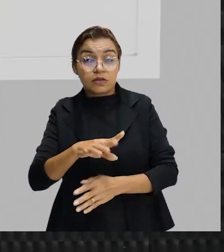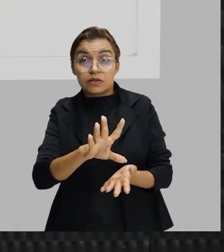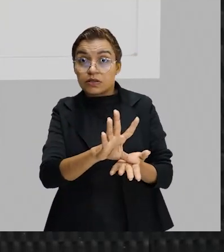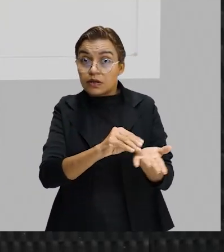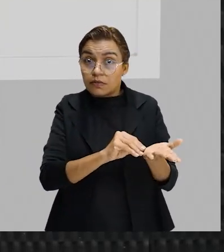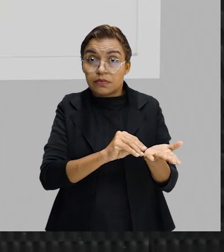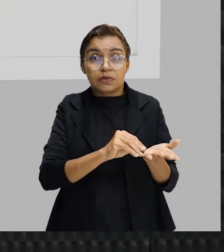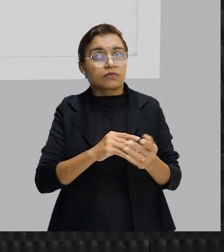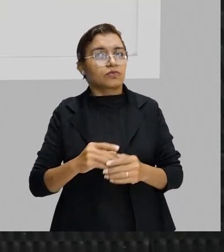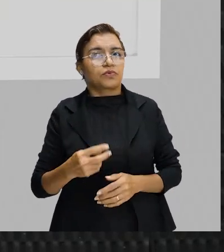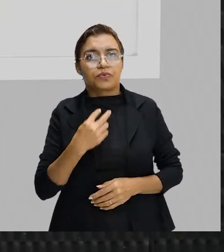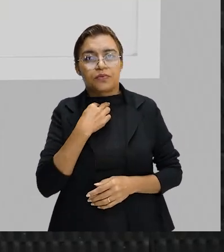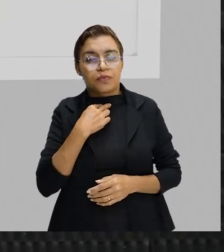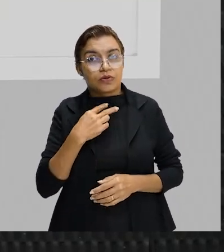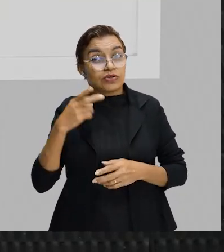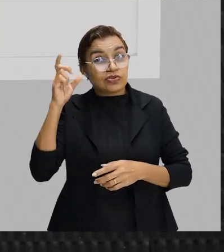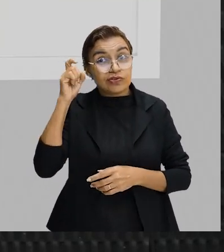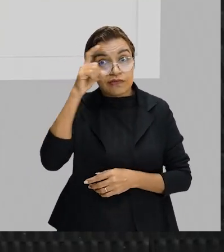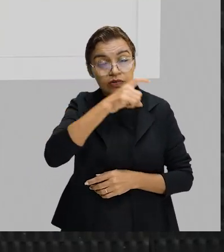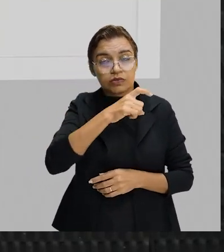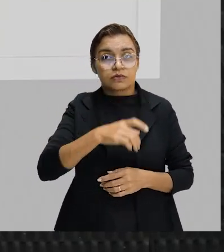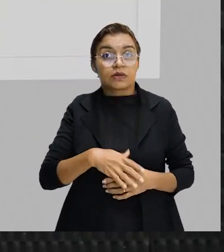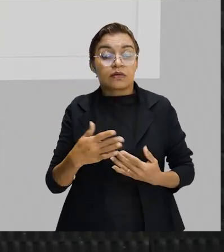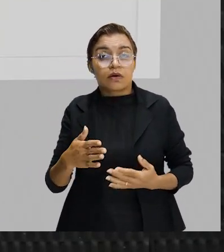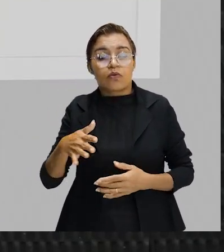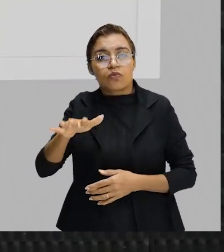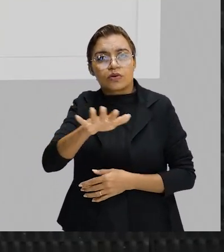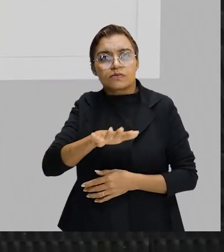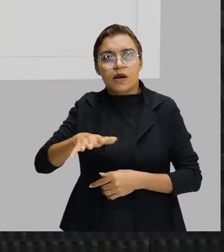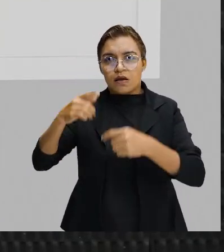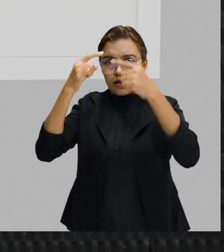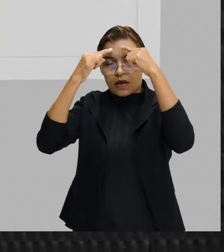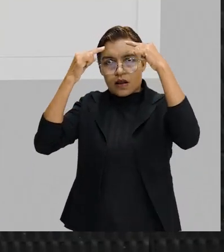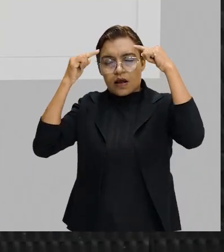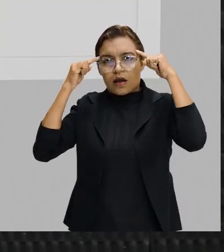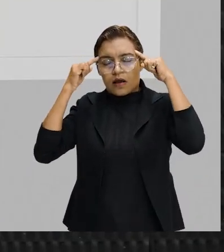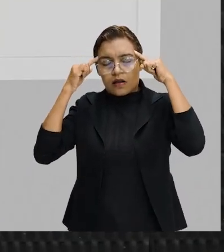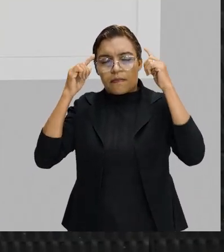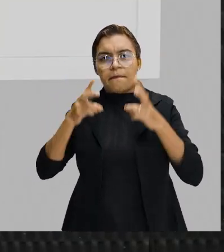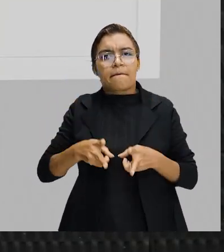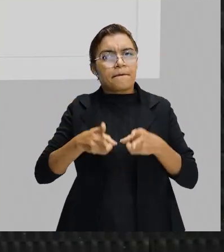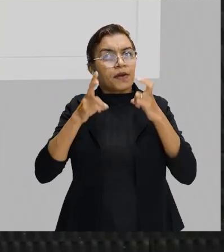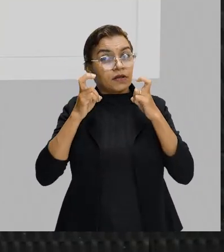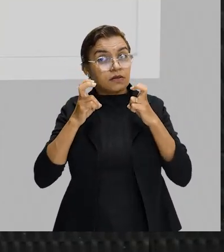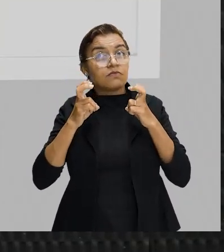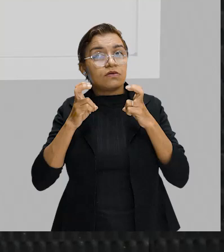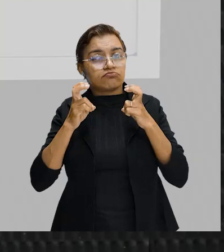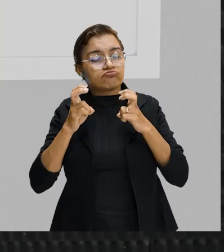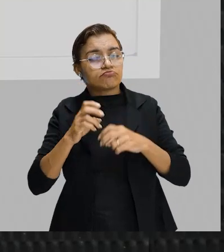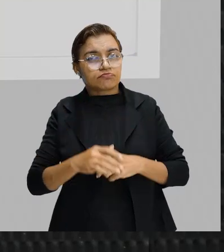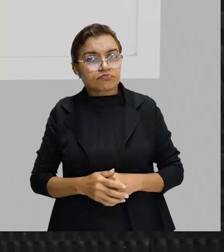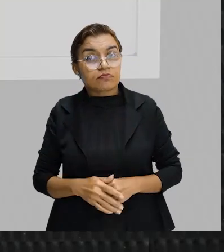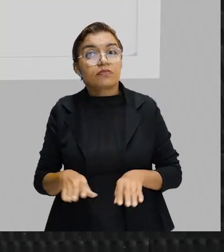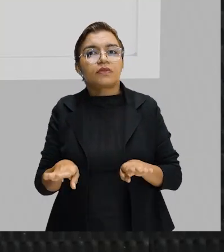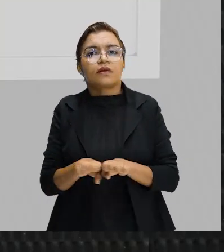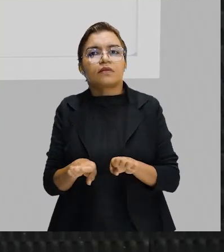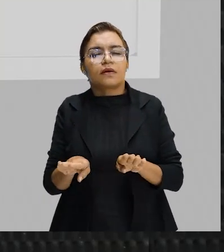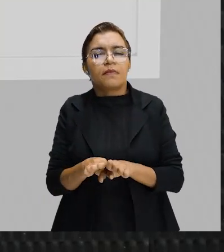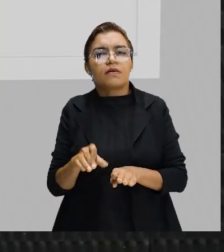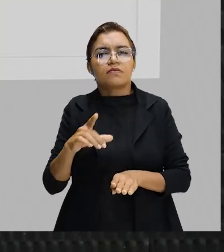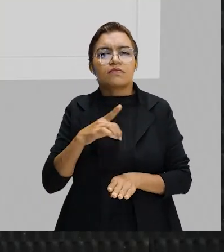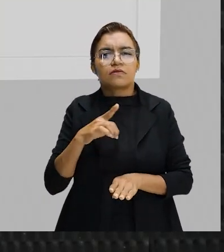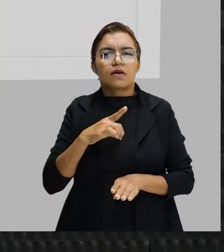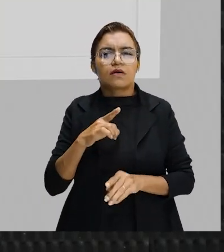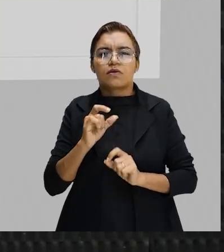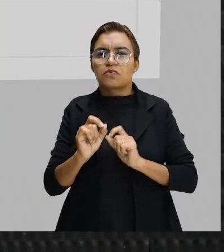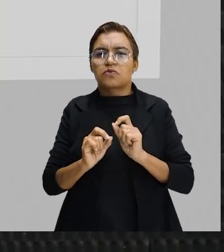Então, claro que neste espaço da Hélade, isso era muito mais perceptível e existia uma